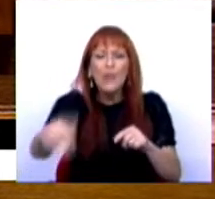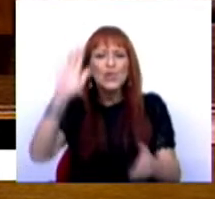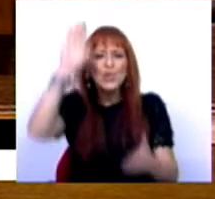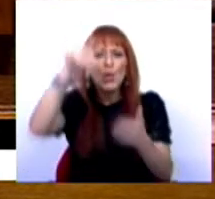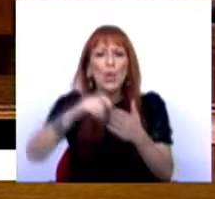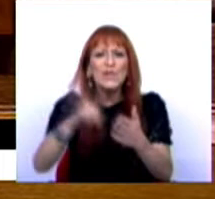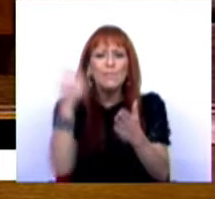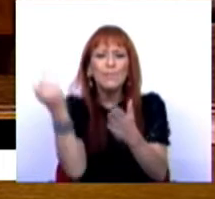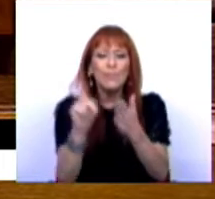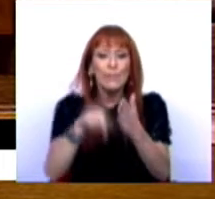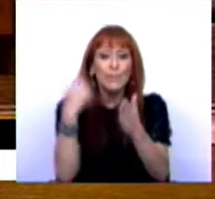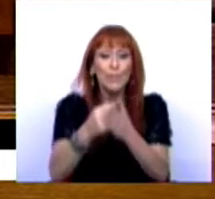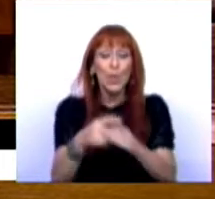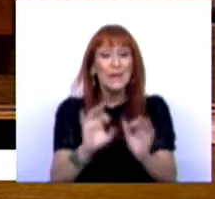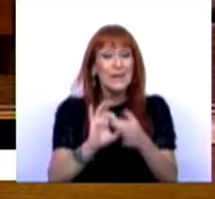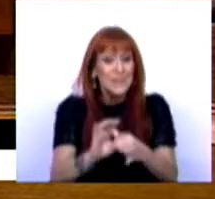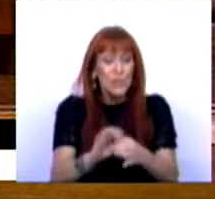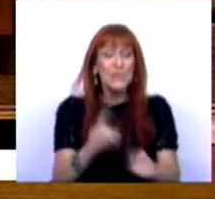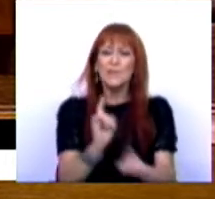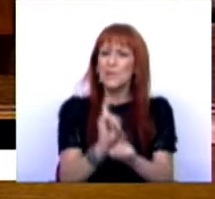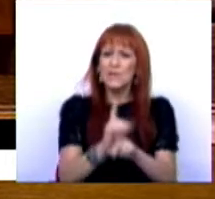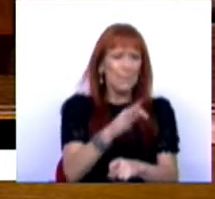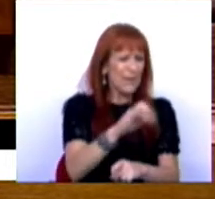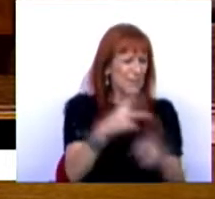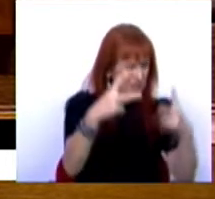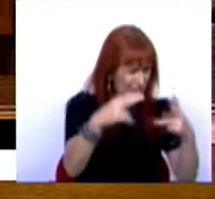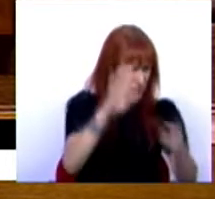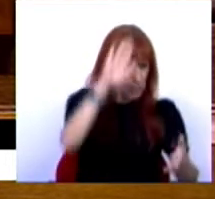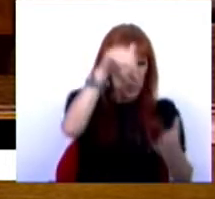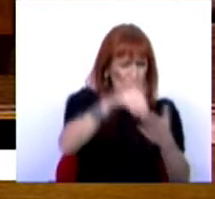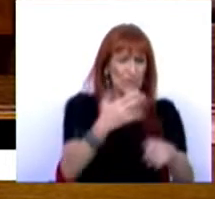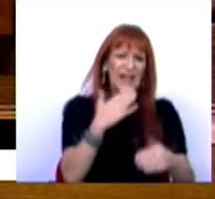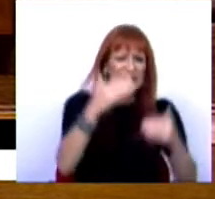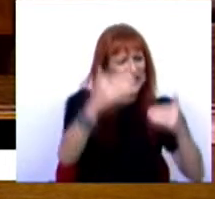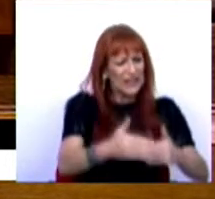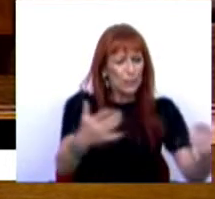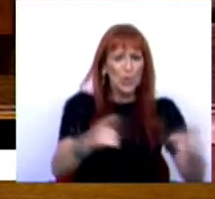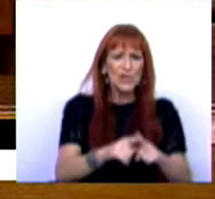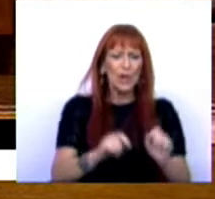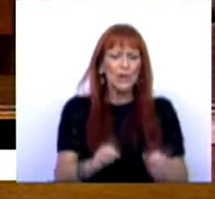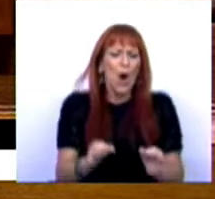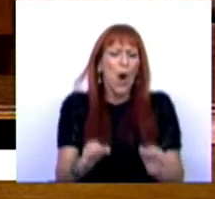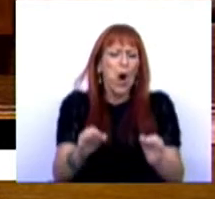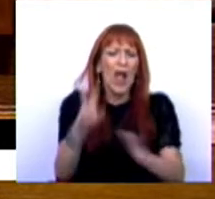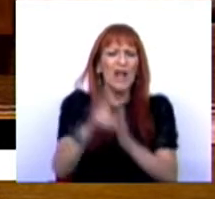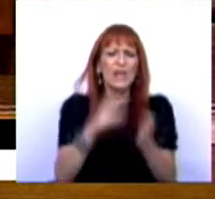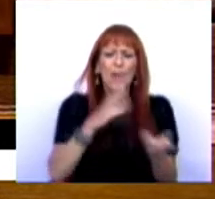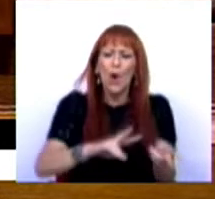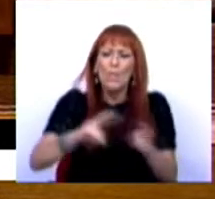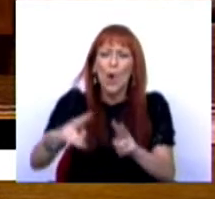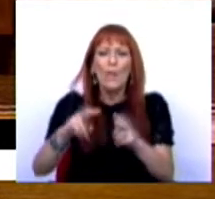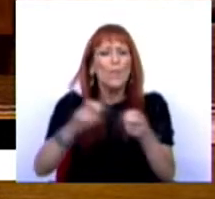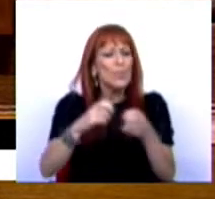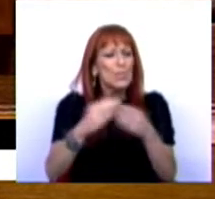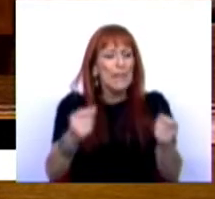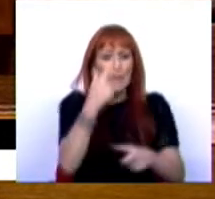solução definitiva e coerente. O mesmo PCP que critica uma solução temporária de protelar um regime transitório para resolver um